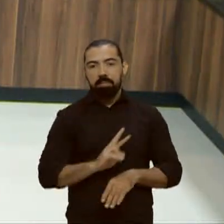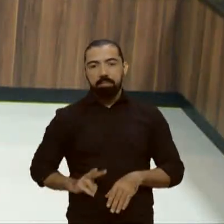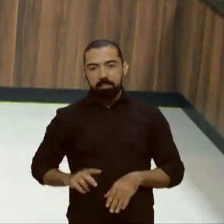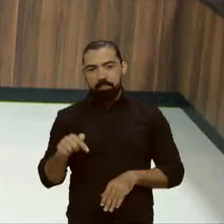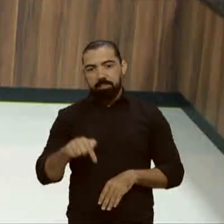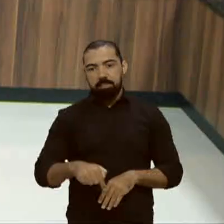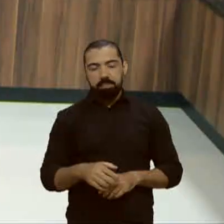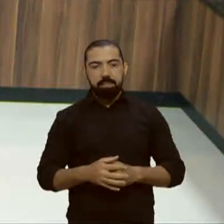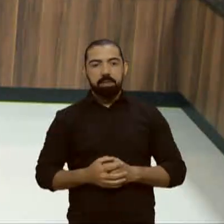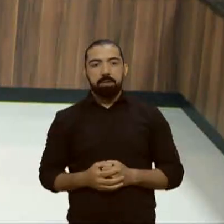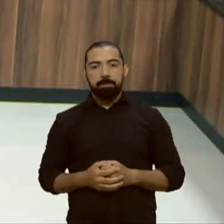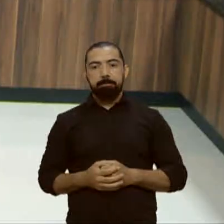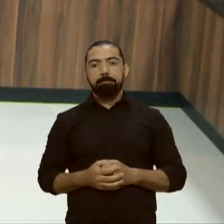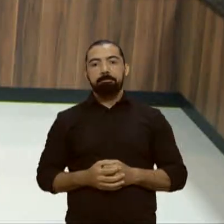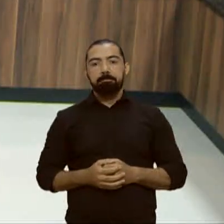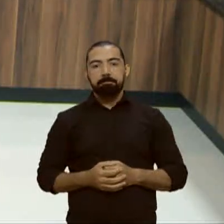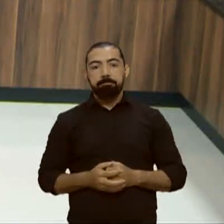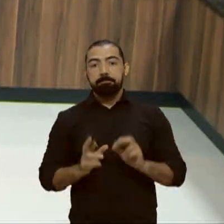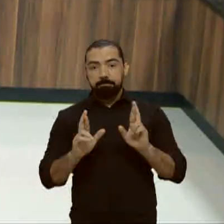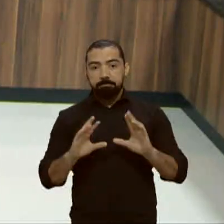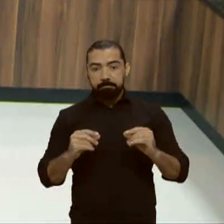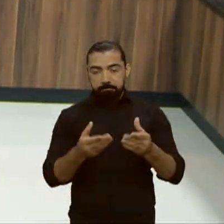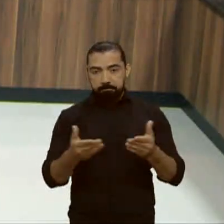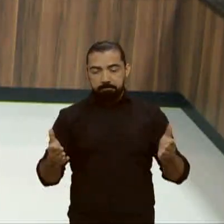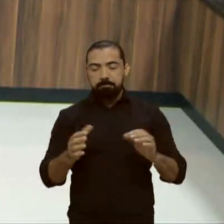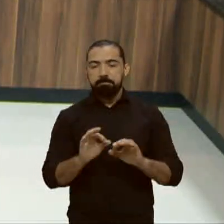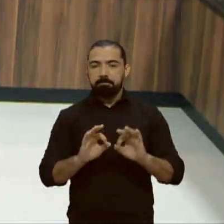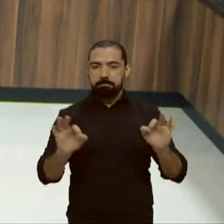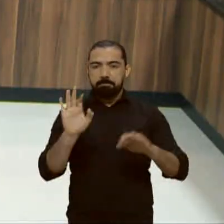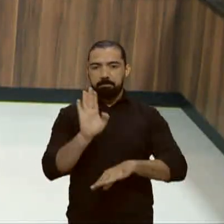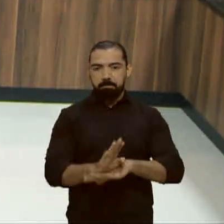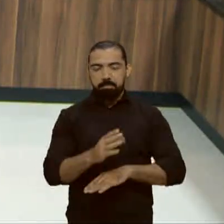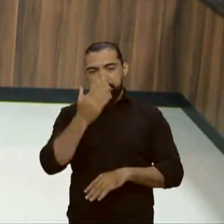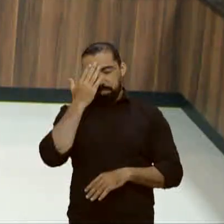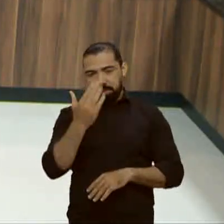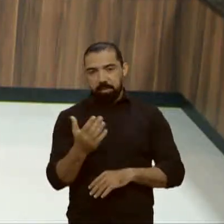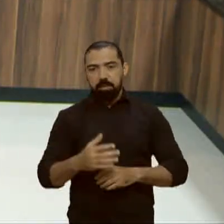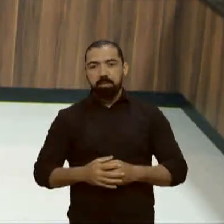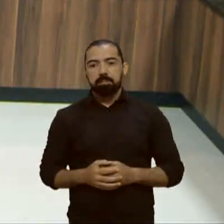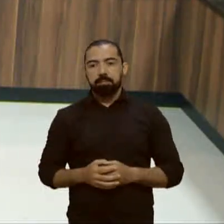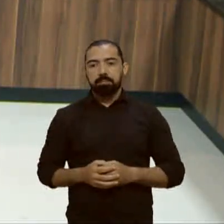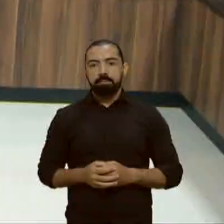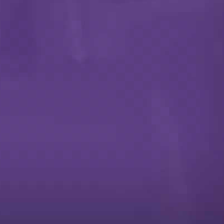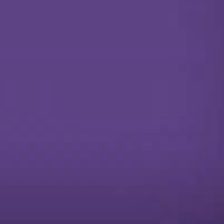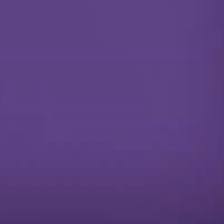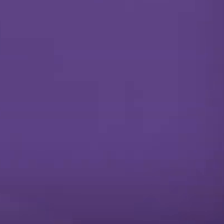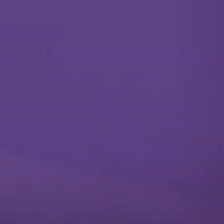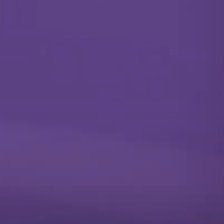também essa comissão. Desejo a todos uma excelente tarde. Muito obrigado a todos. Obrigado.